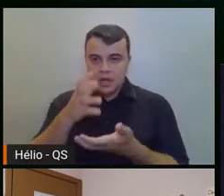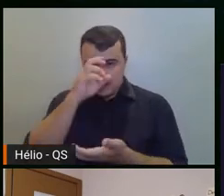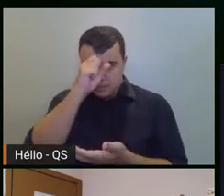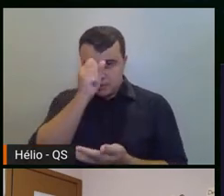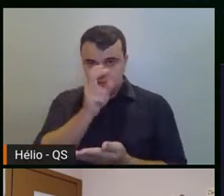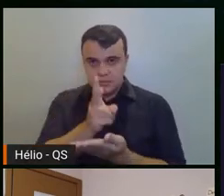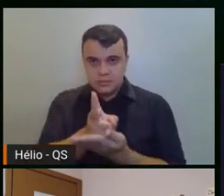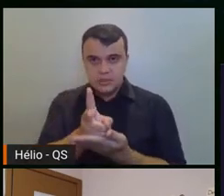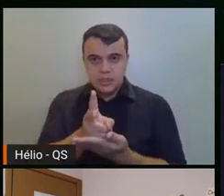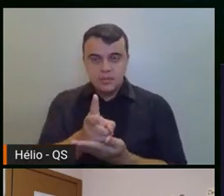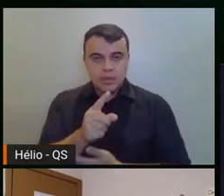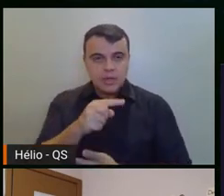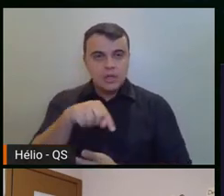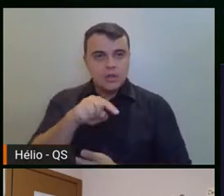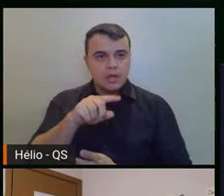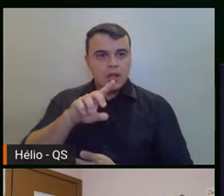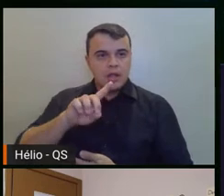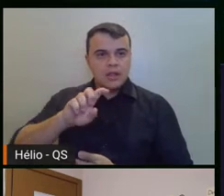mais sobre